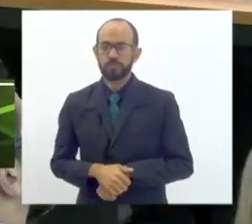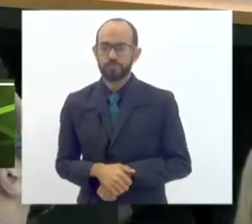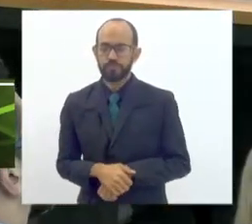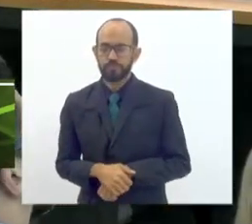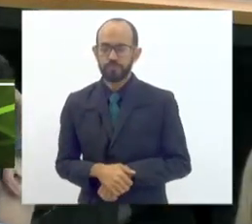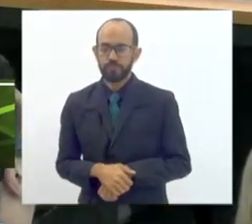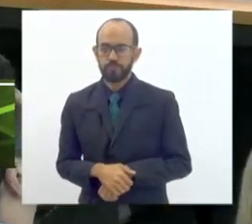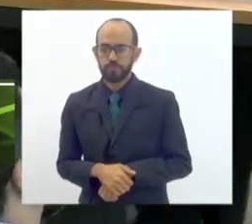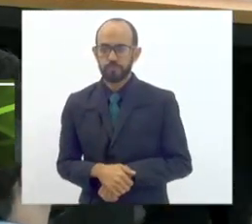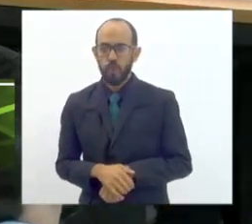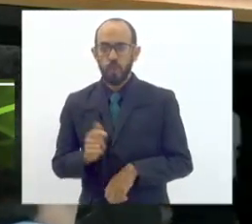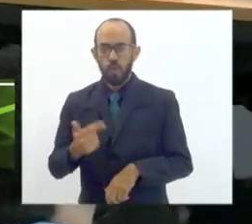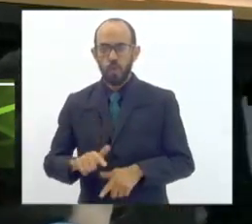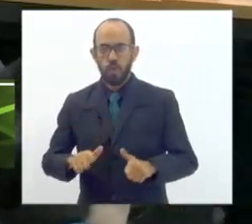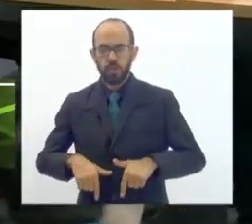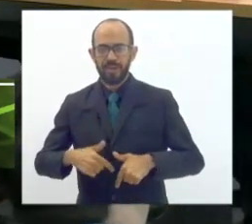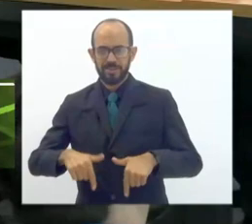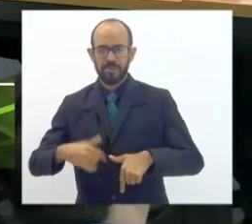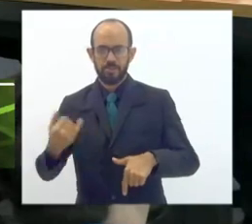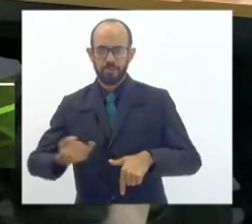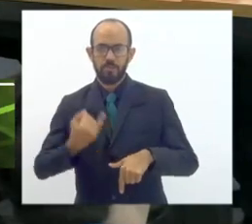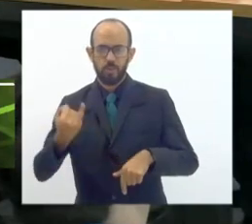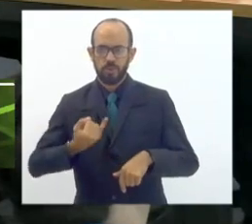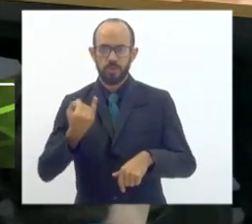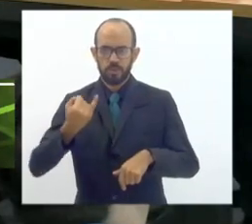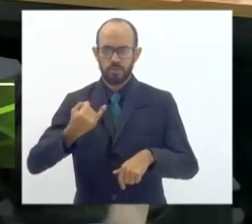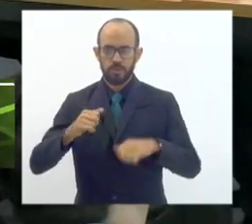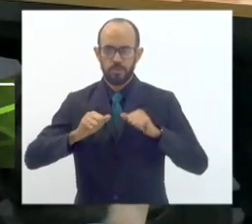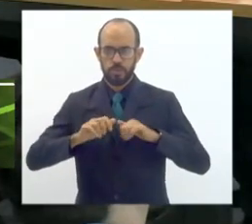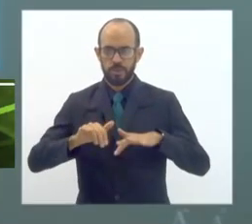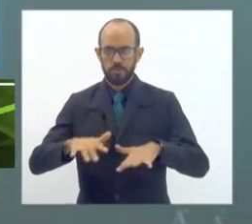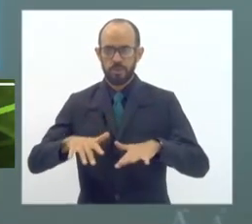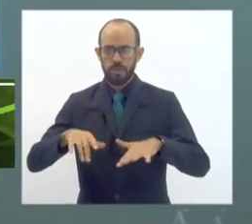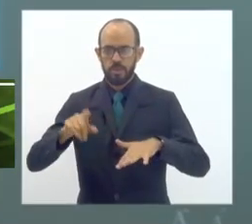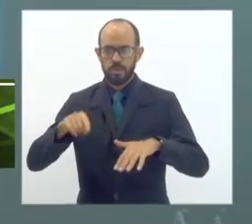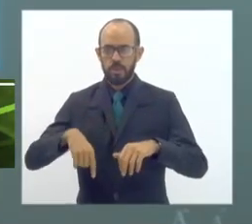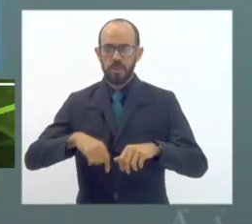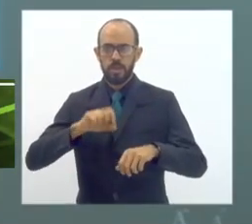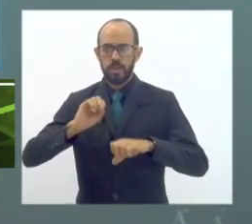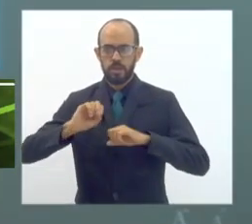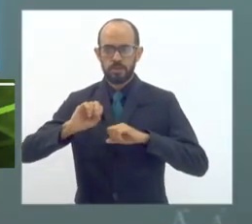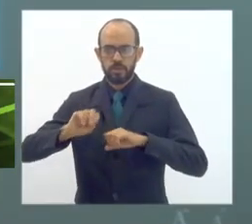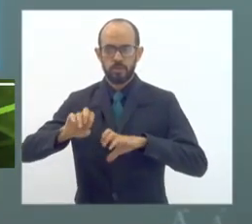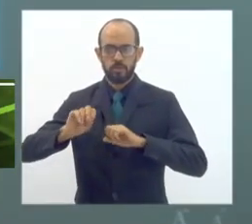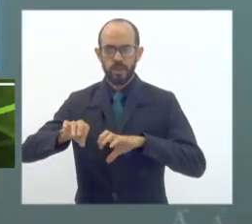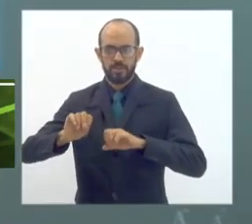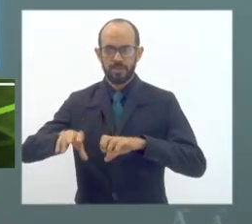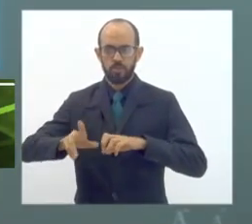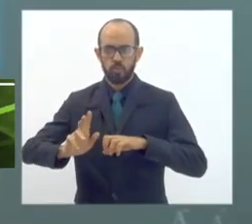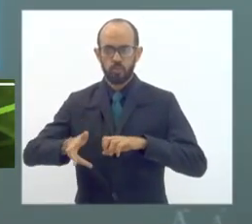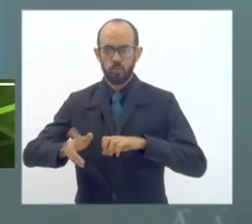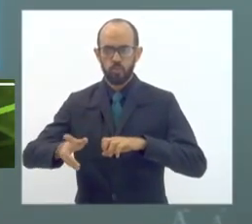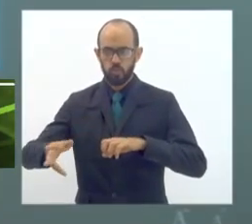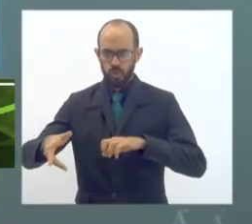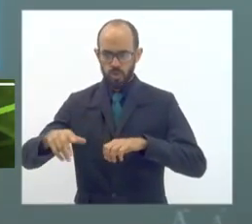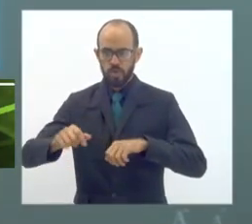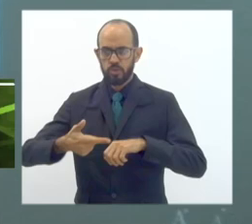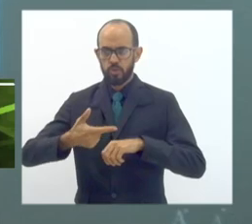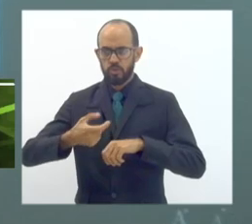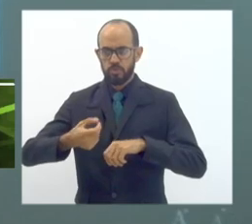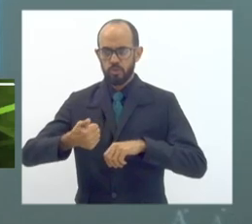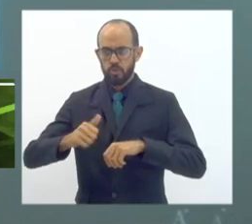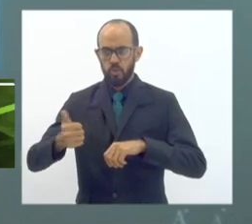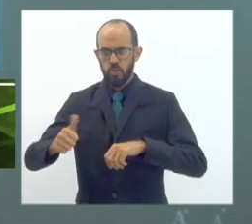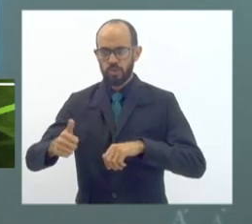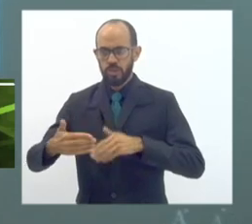que teve uma importância fundamental na pandemia. A gente faz educação permanente desde sempre, né? 2011 a 2015, a